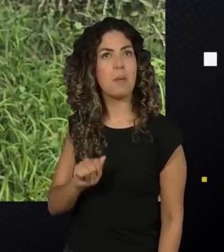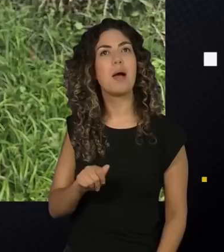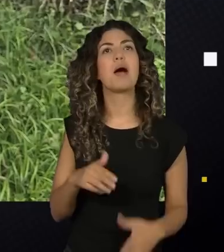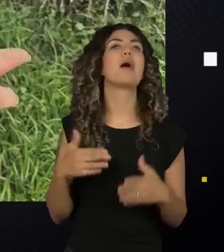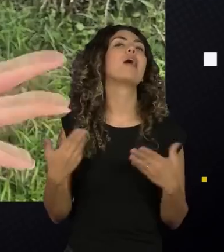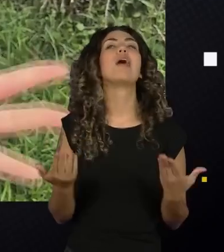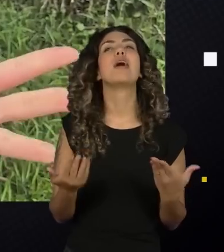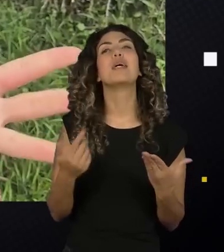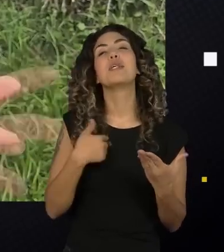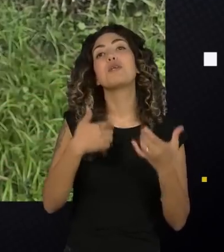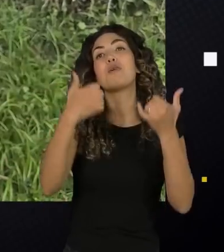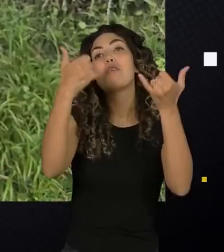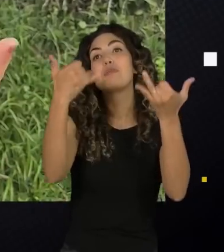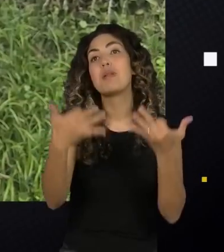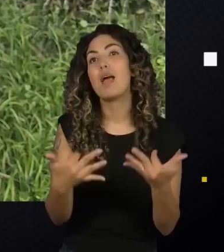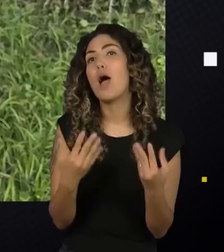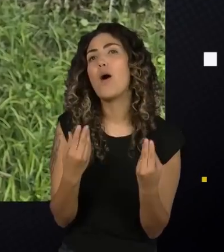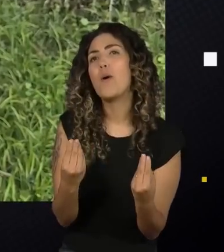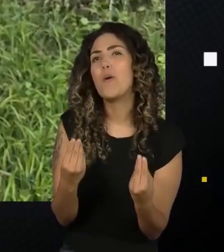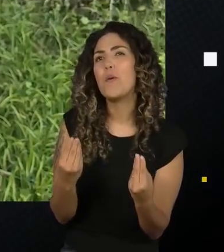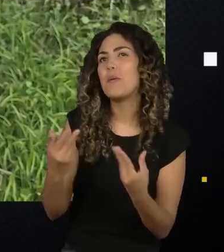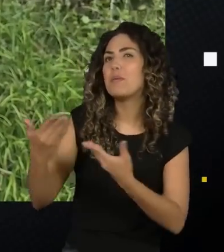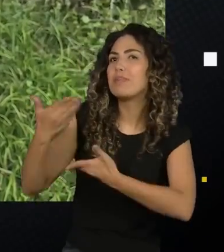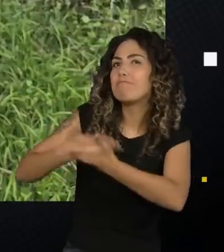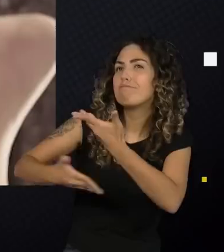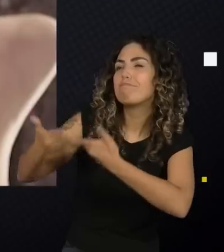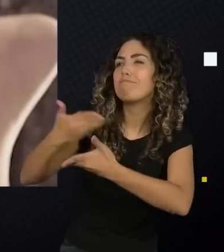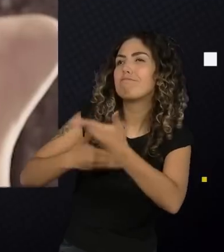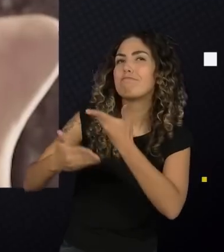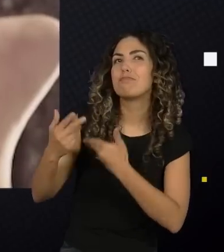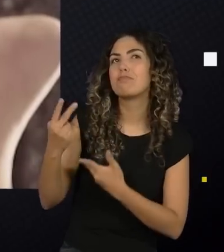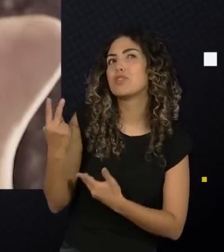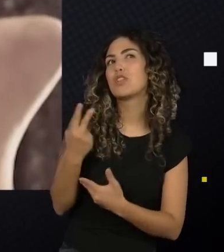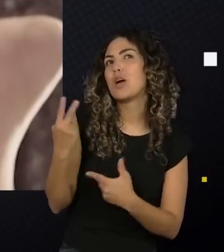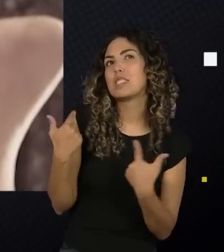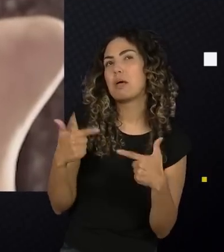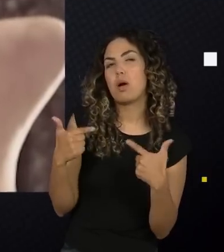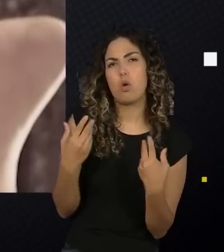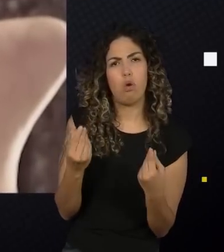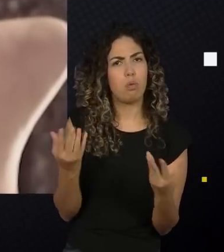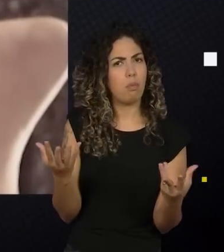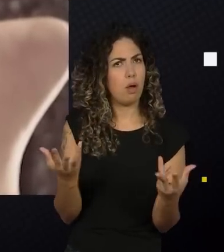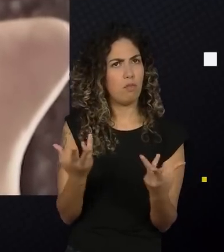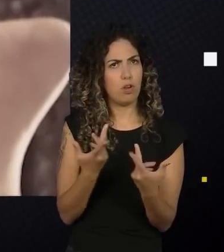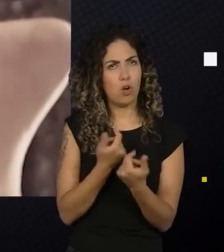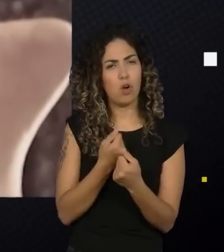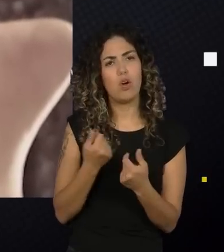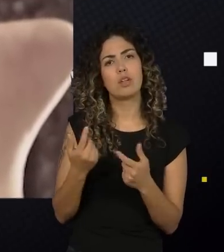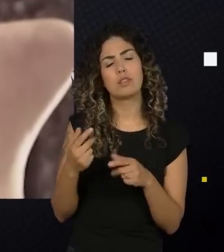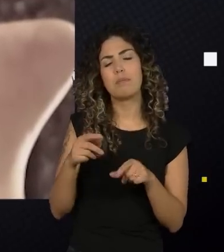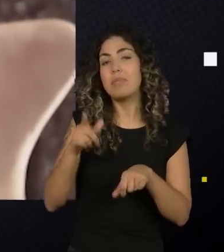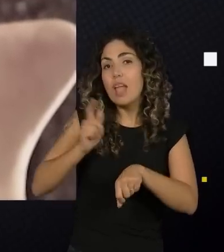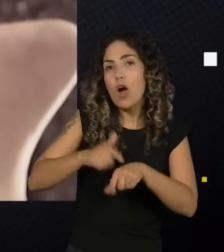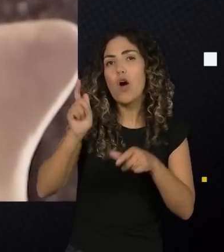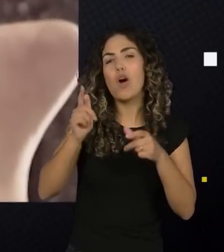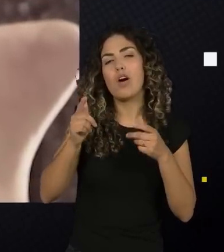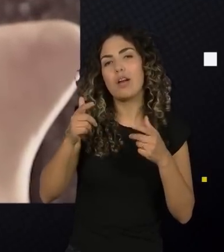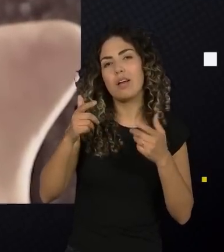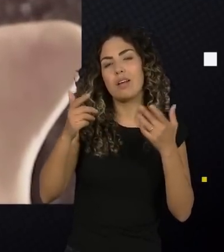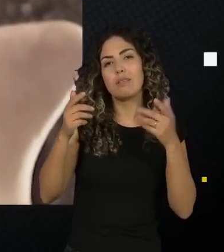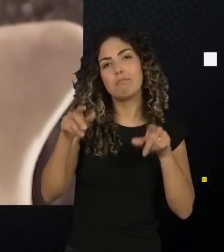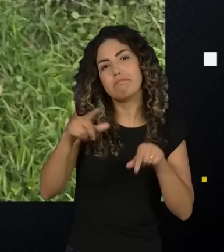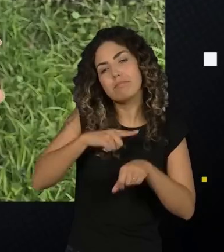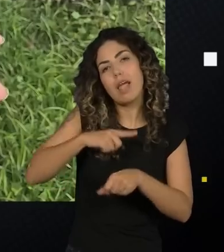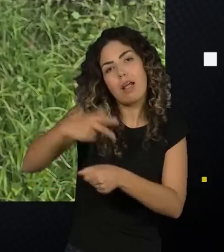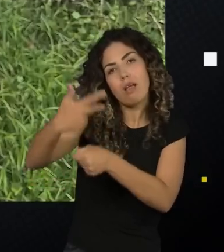de falar um pouquinho sobre essa relação, essa nossa parceria, que é maravilhosa em cena e fora de cena, porque a Clarice é uma pessoa